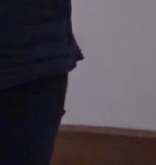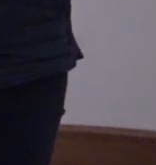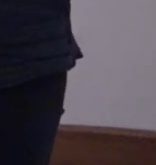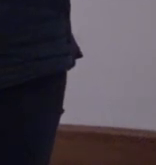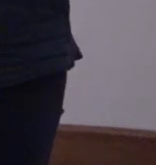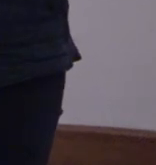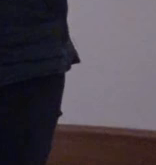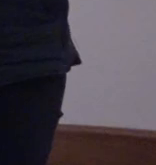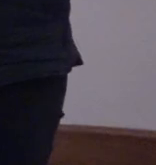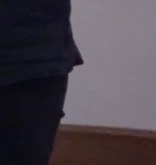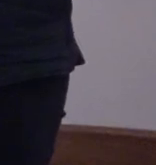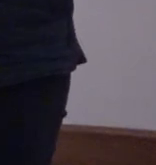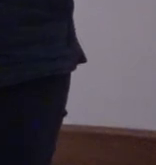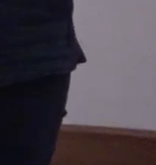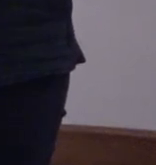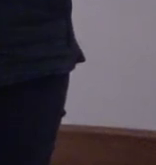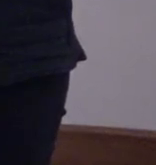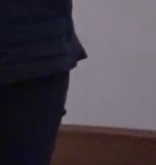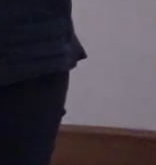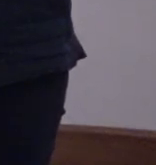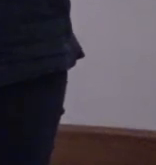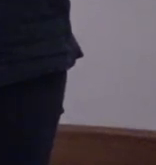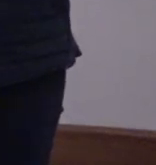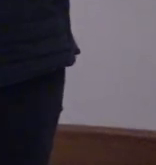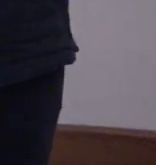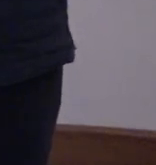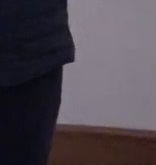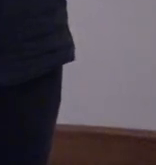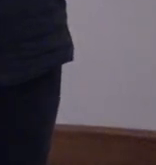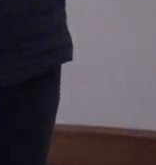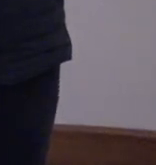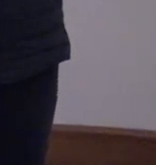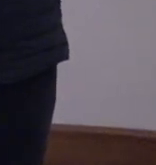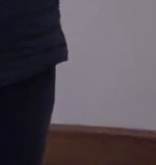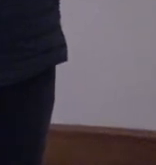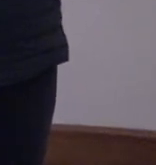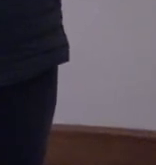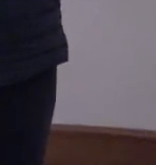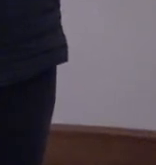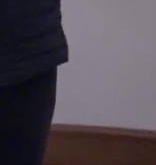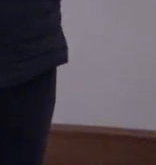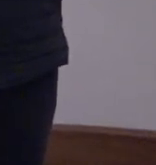é: o que é feito nesse caso, o que foi feito nesse caso e como está essa situação?